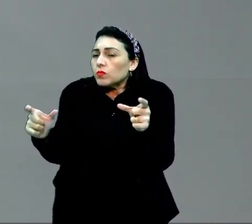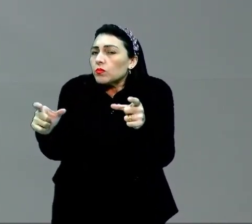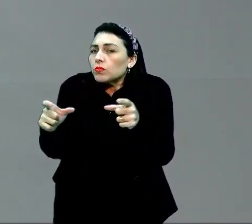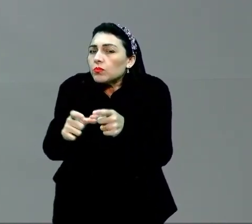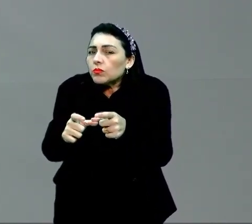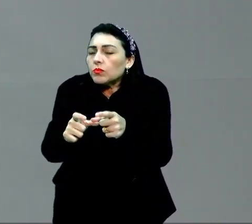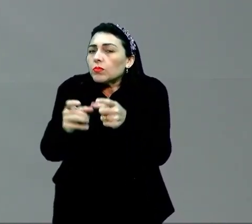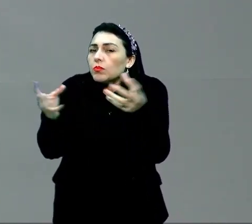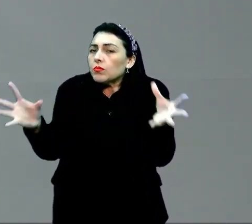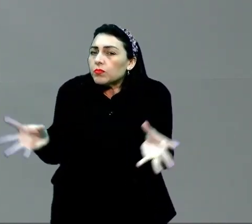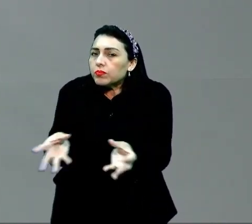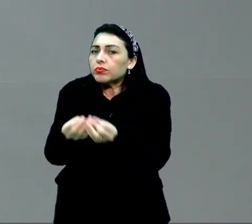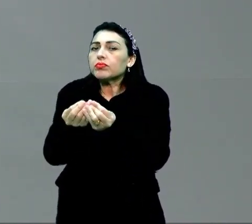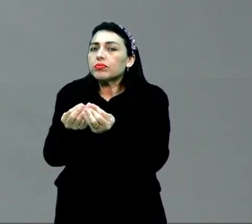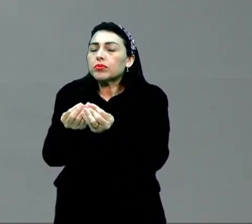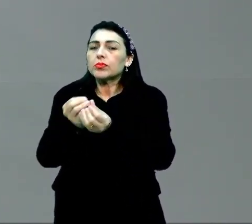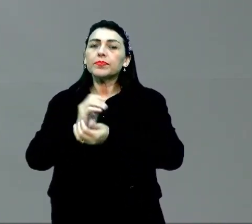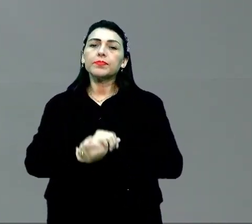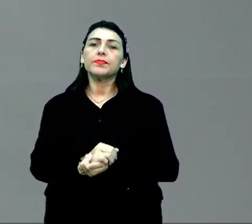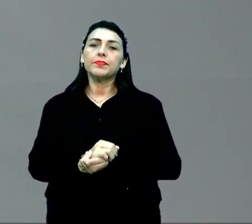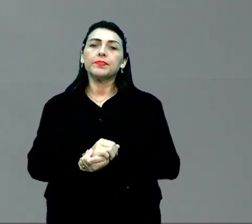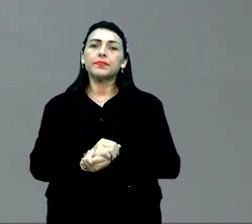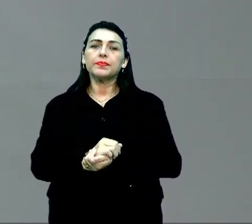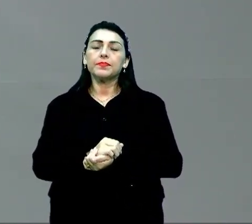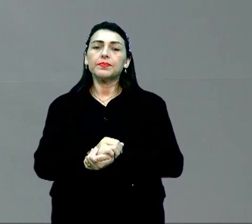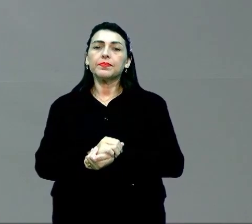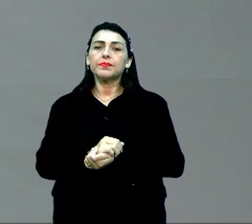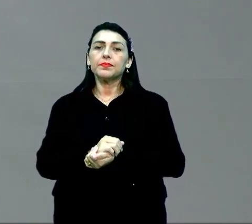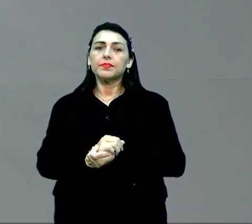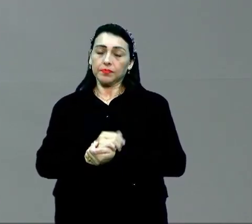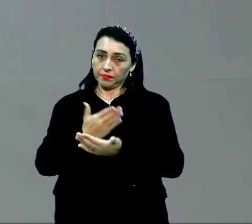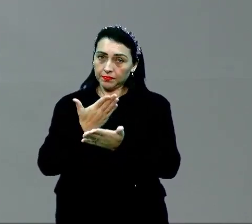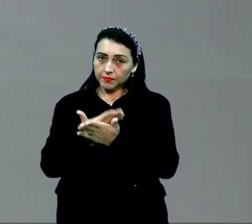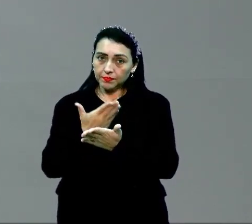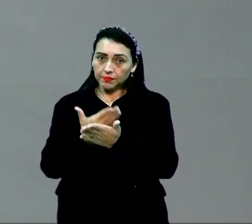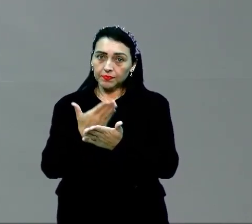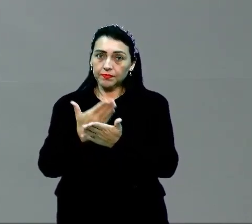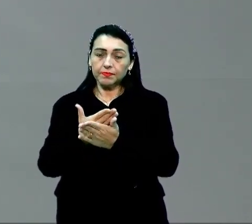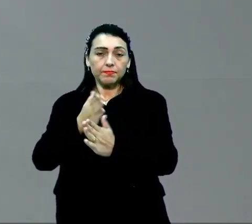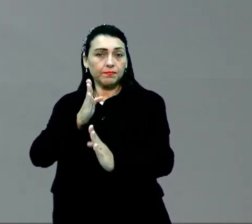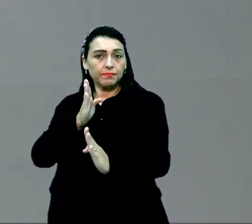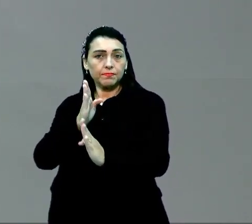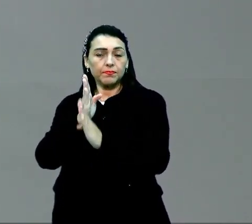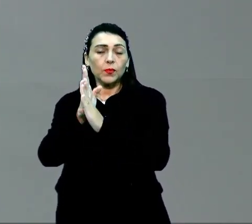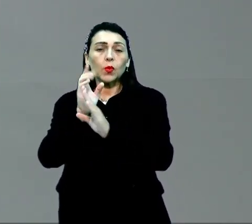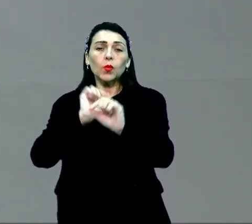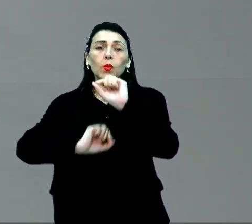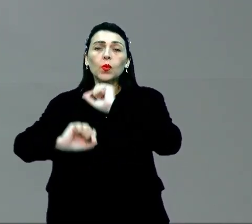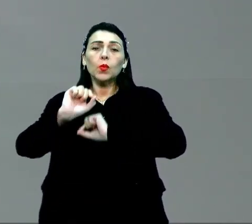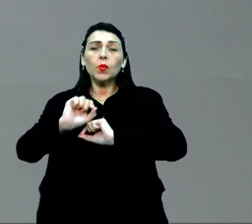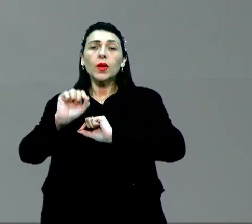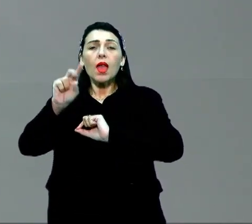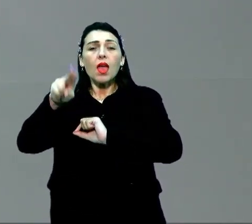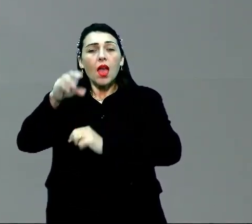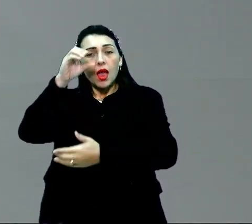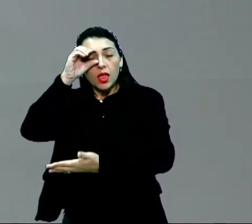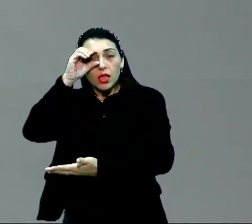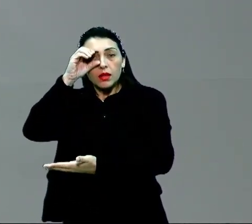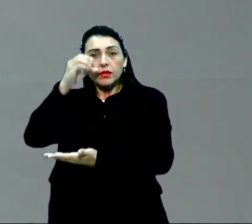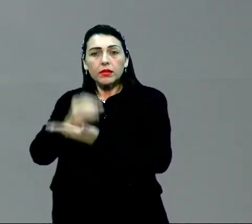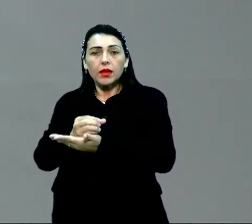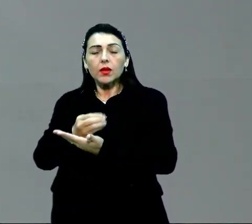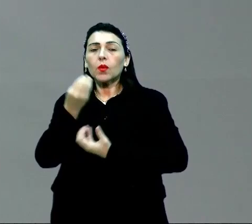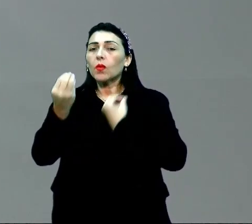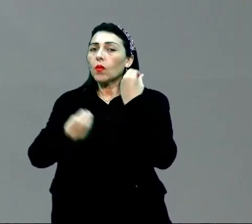mais específica, não é isso? E no decorrer das aulas nós vamos descobrir o que seria uma tese, como é que nós